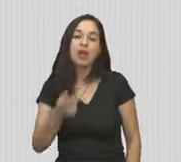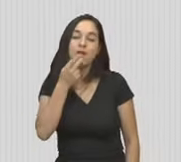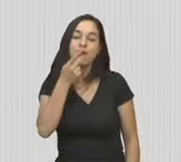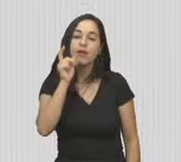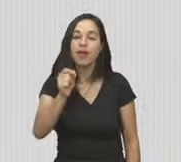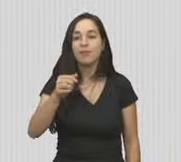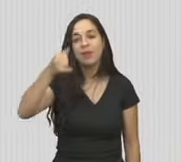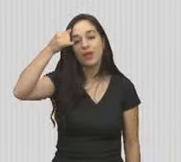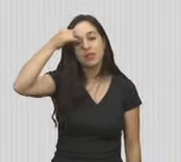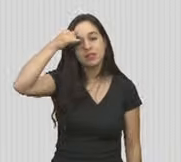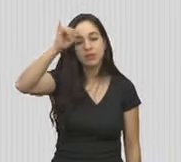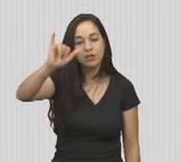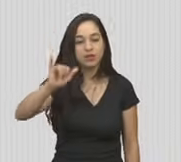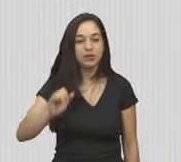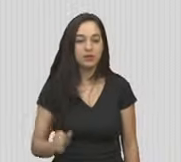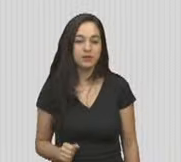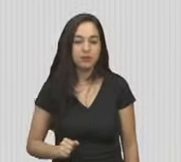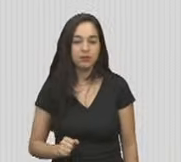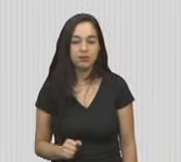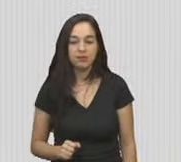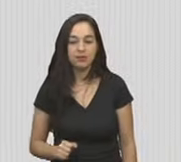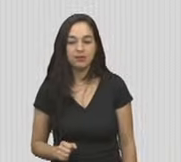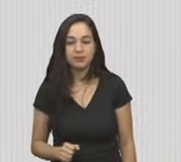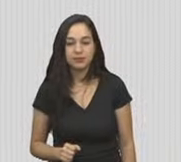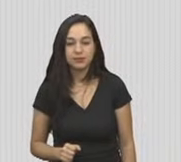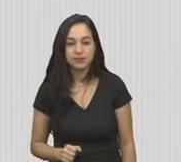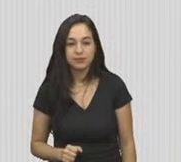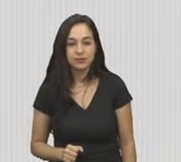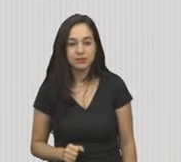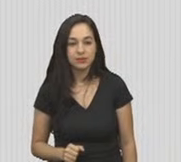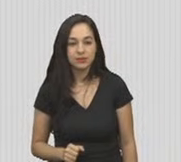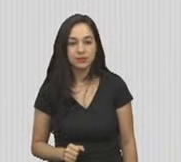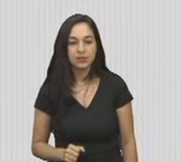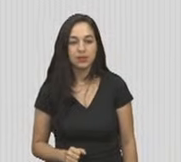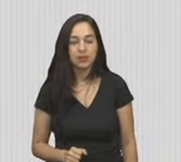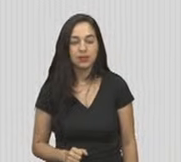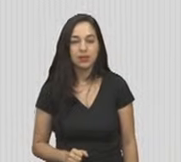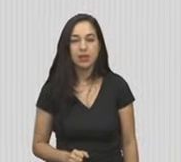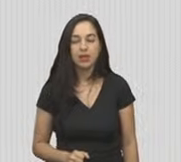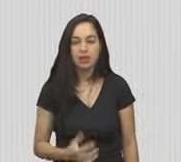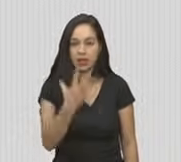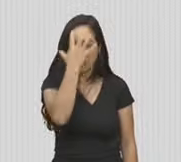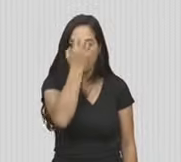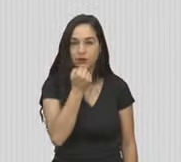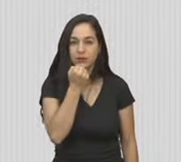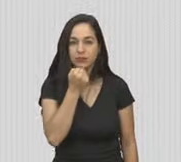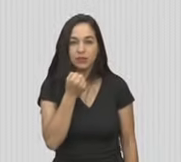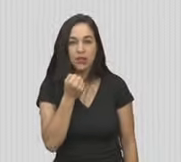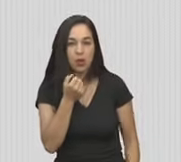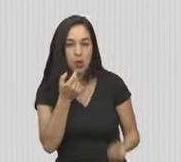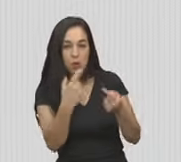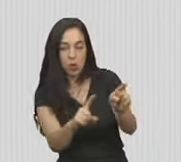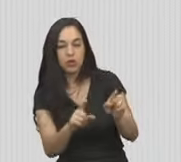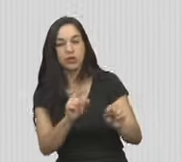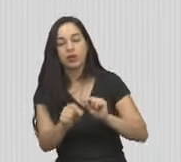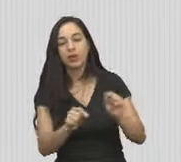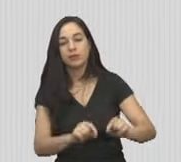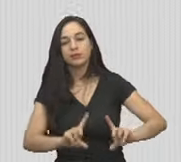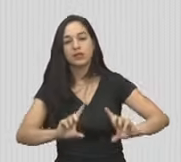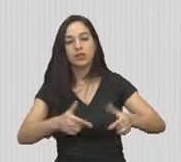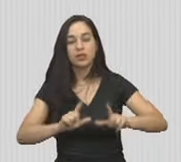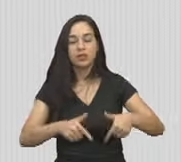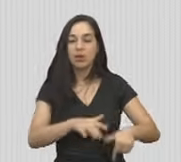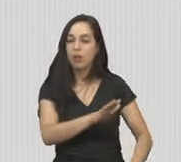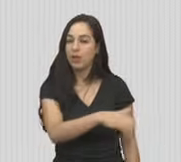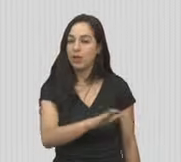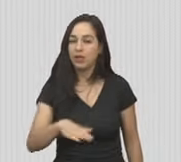antiterror, que é a capacidade de prevenção, que a gente aqui no Brasil a gente não tem completamente. Em Israel, uma criança de